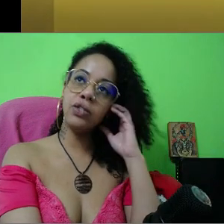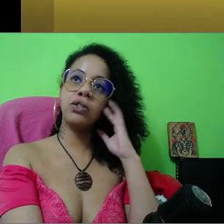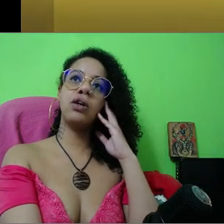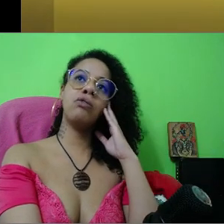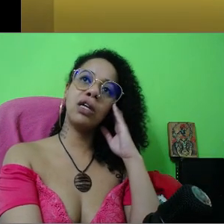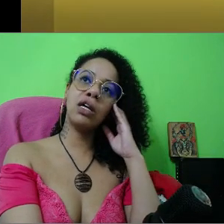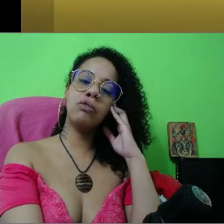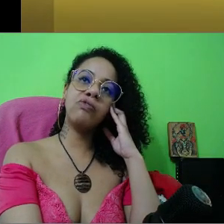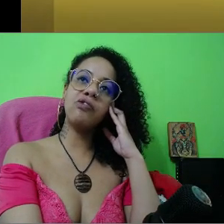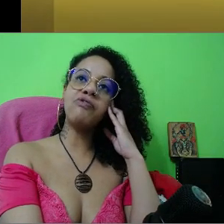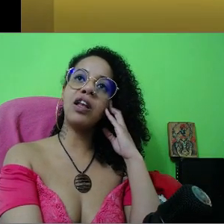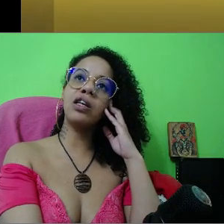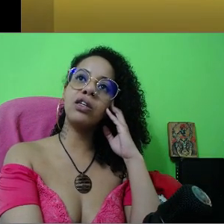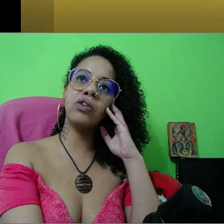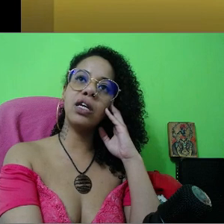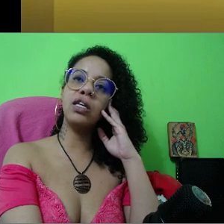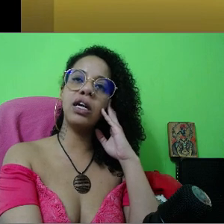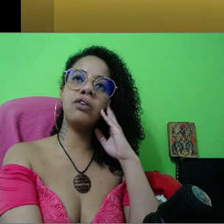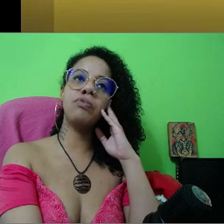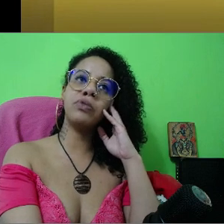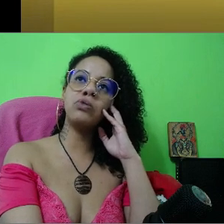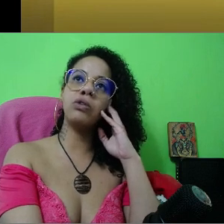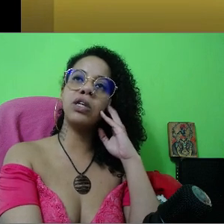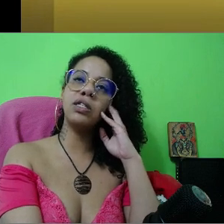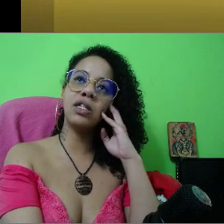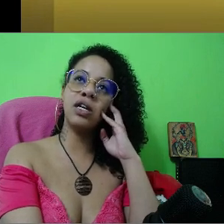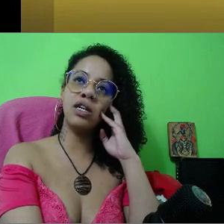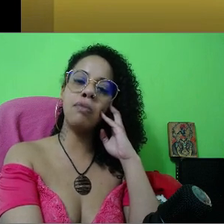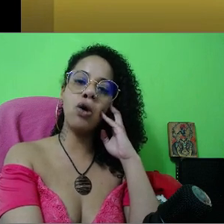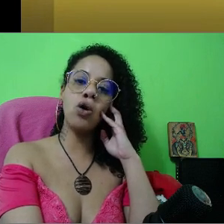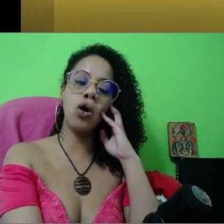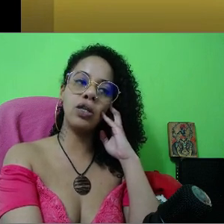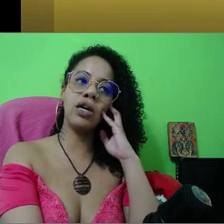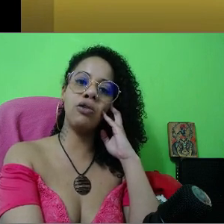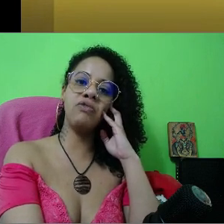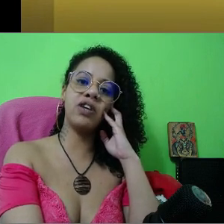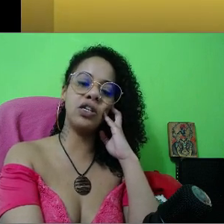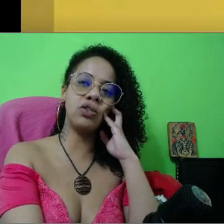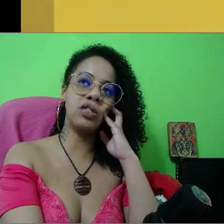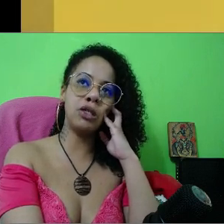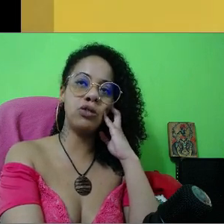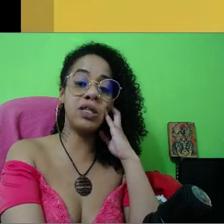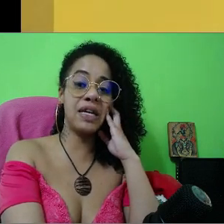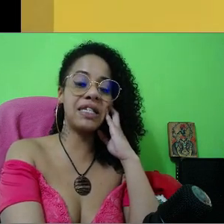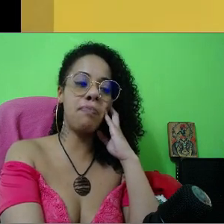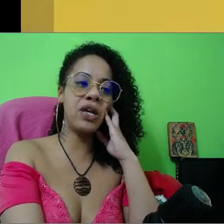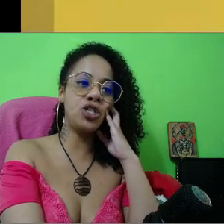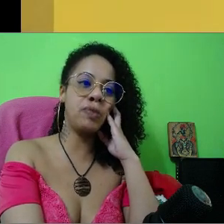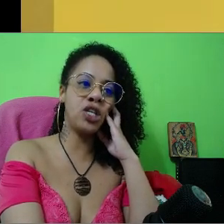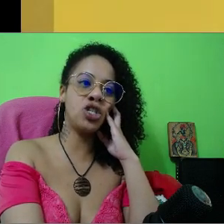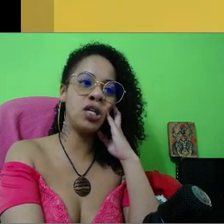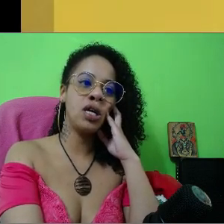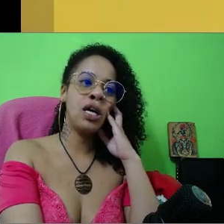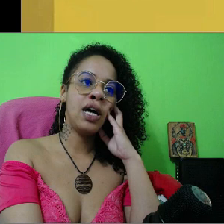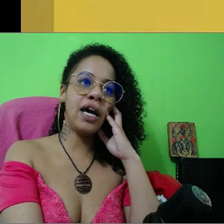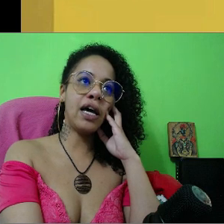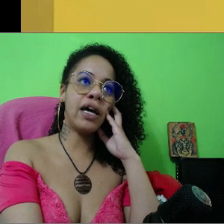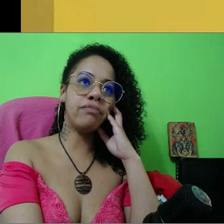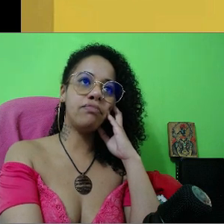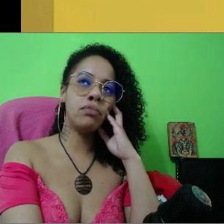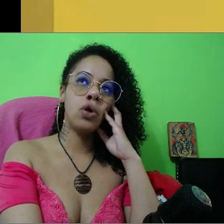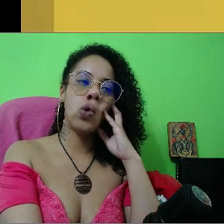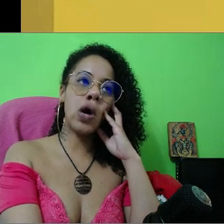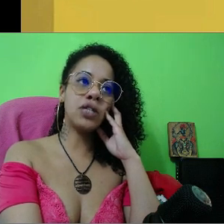é isso que eu tento vir falando aí né com o pessoal da esquerda mocota eu e várias outras pessoas mas Aparentemente